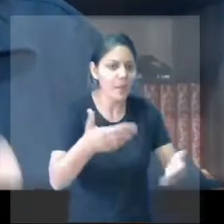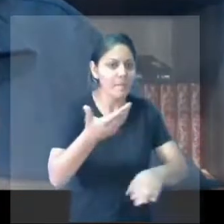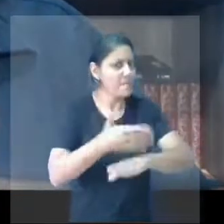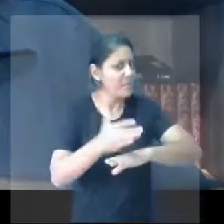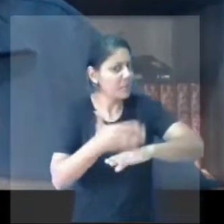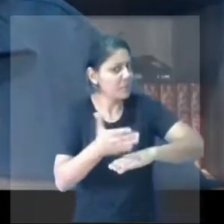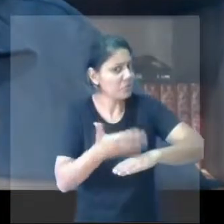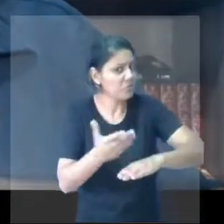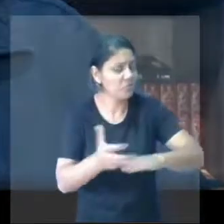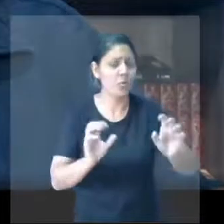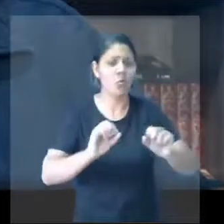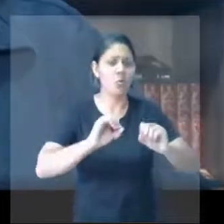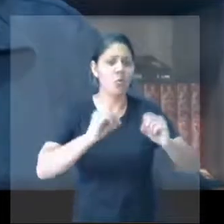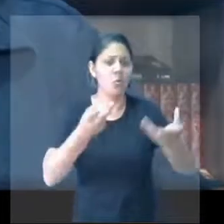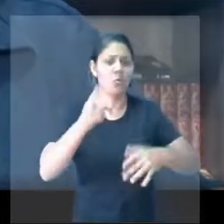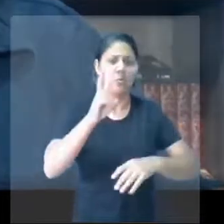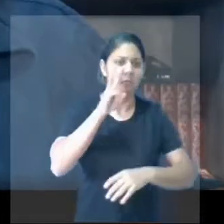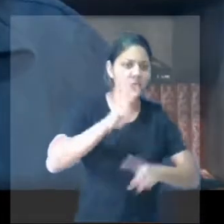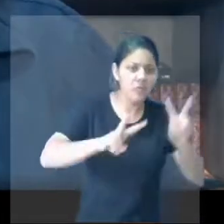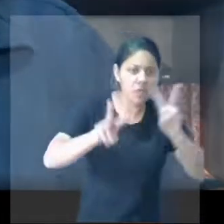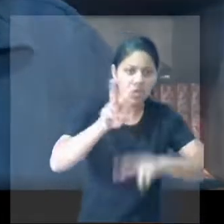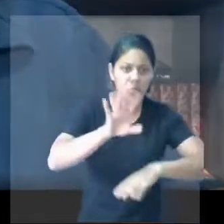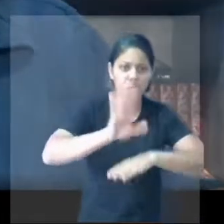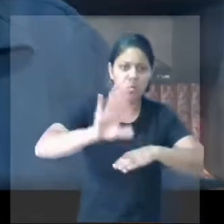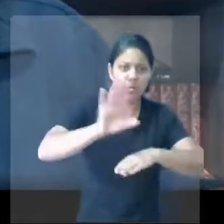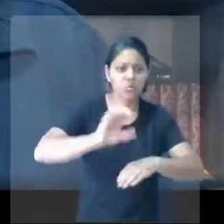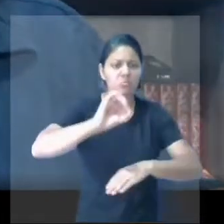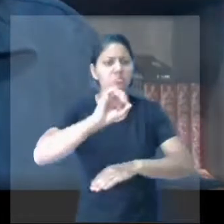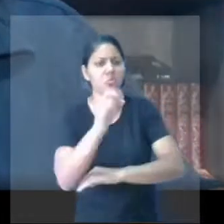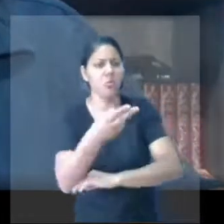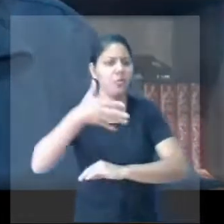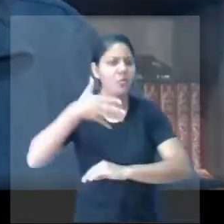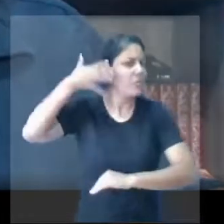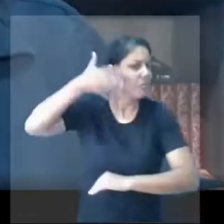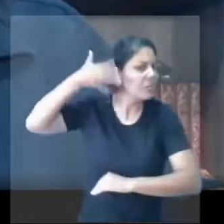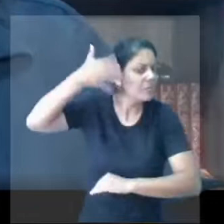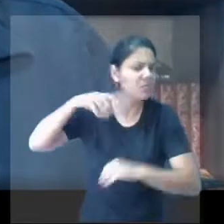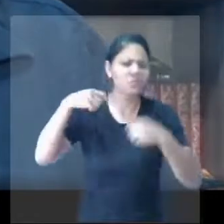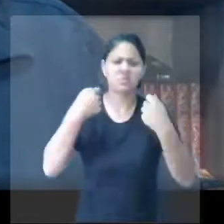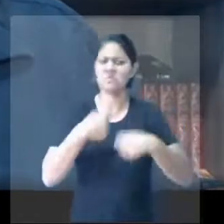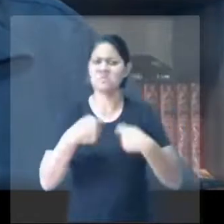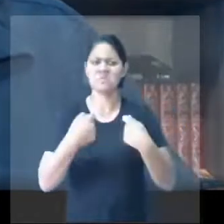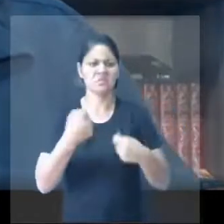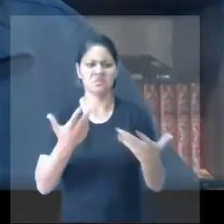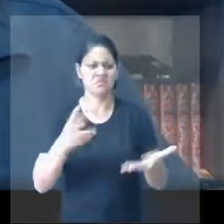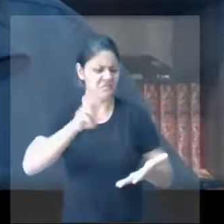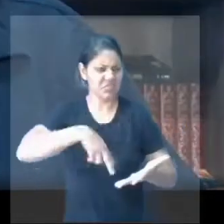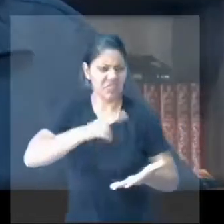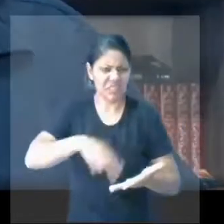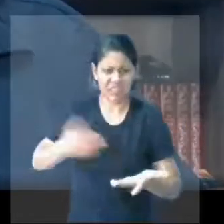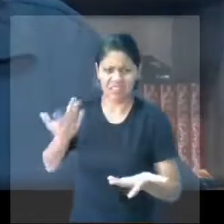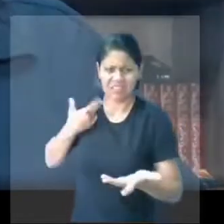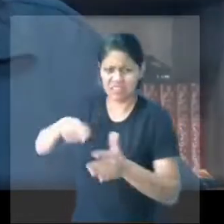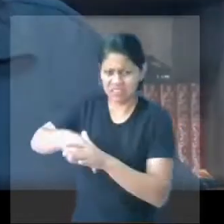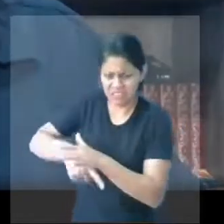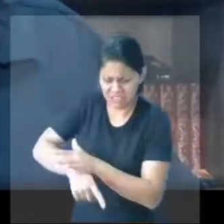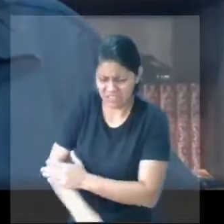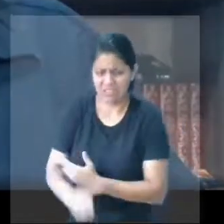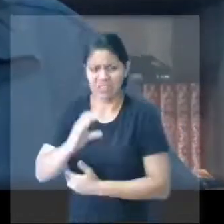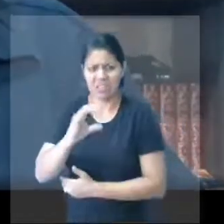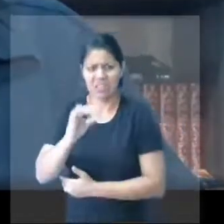posso simplesmente assistir cursos, palestras e focar nisso. E não preciso ler necessariamente uma obra difícil escrita há muito